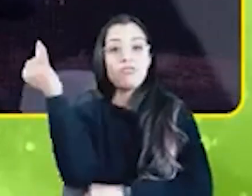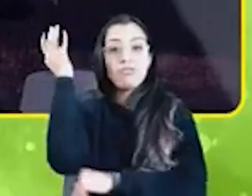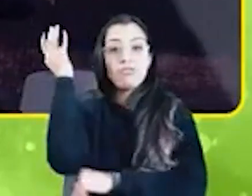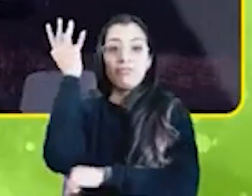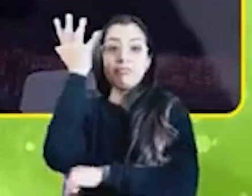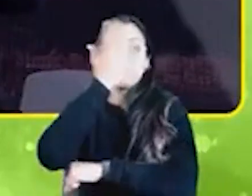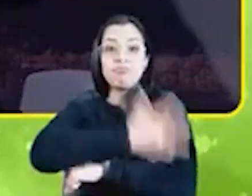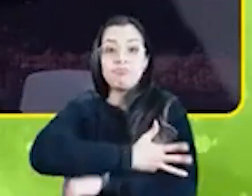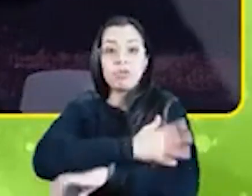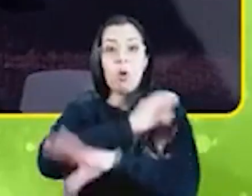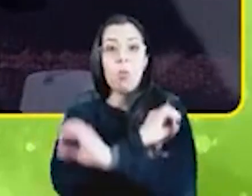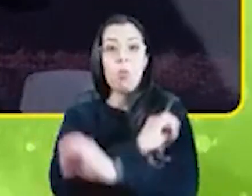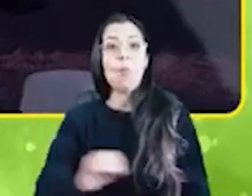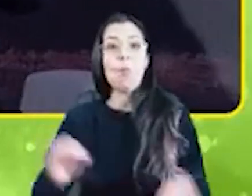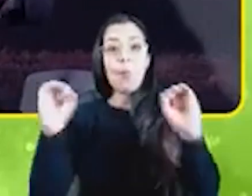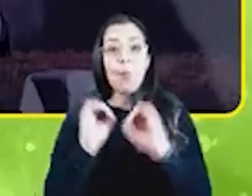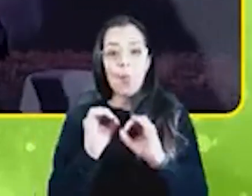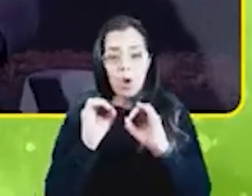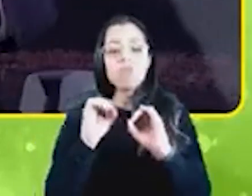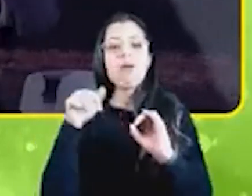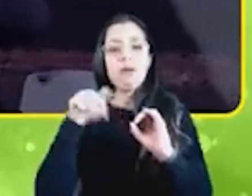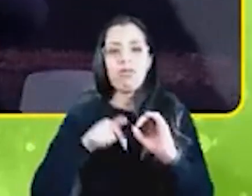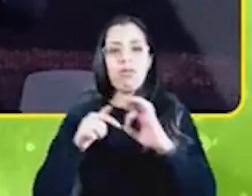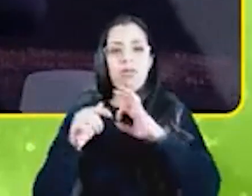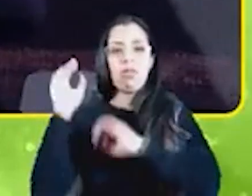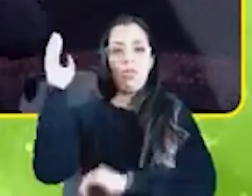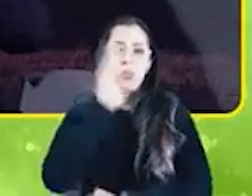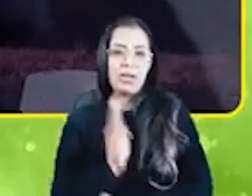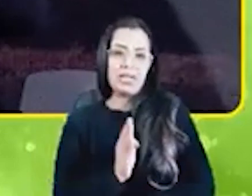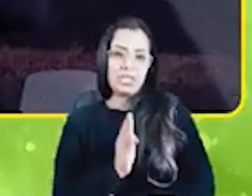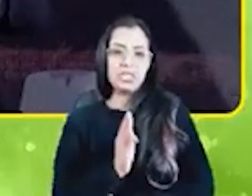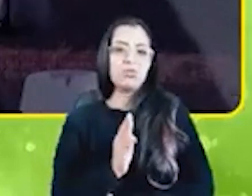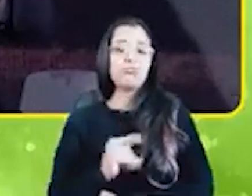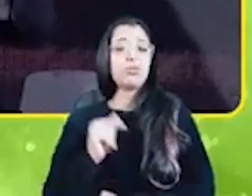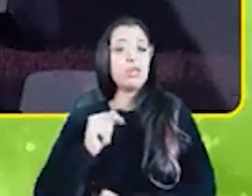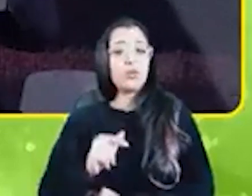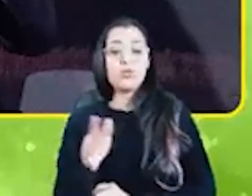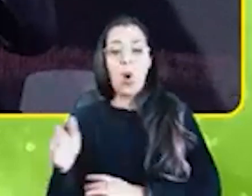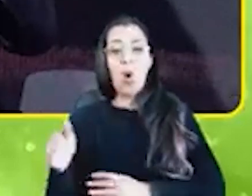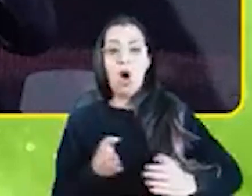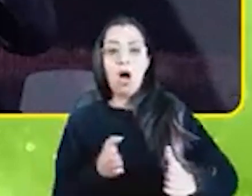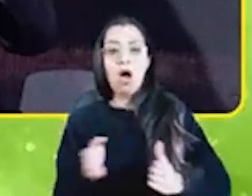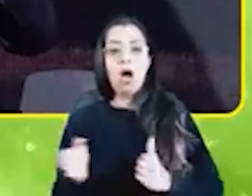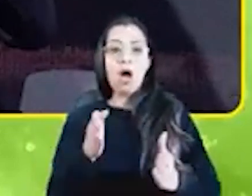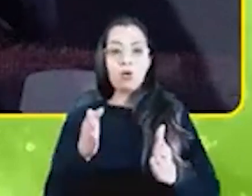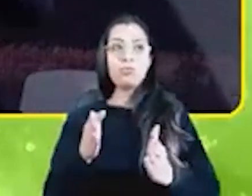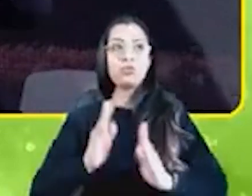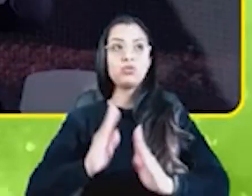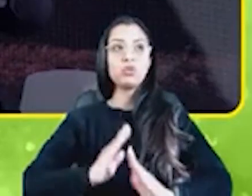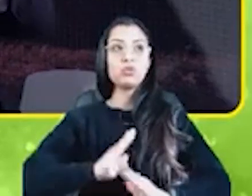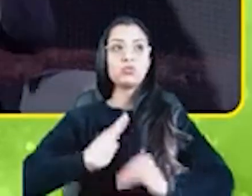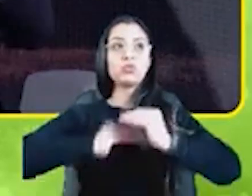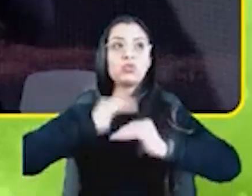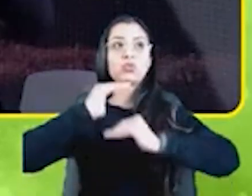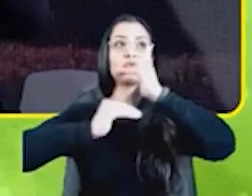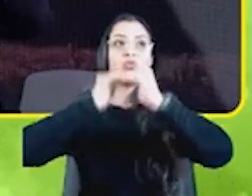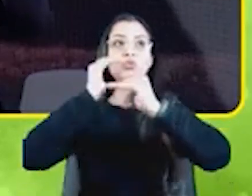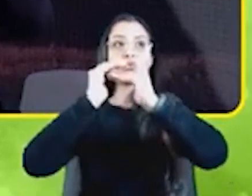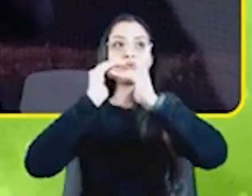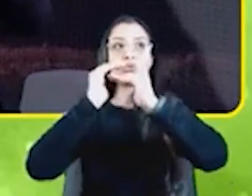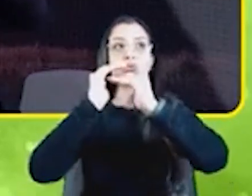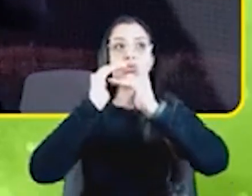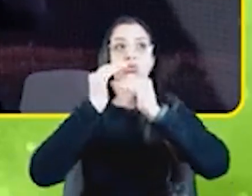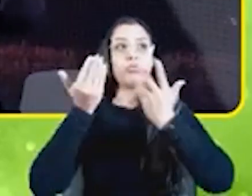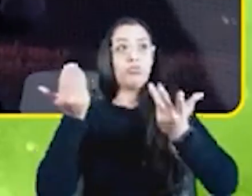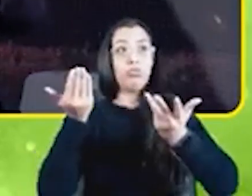são são demonstrações e são avanços bastante importante dos caminhos que nós estamos tomando e da Transparência e da comunicação